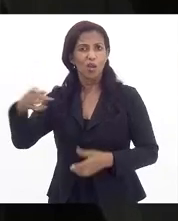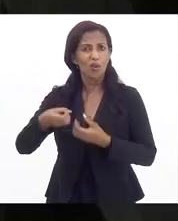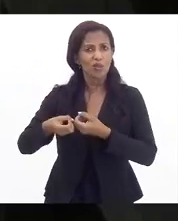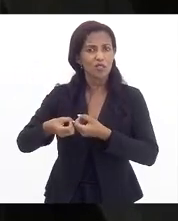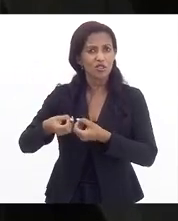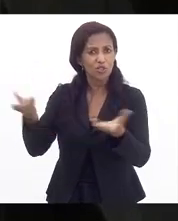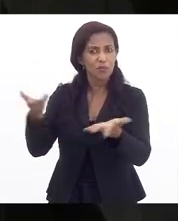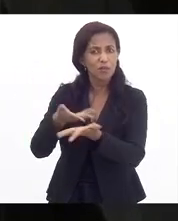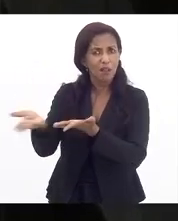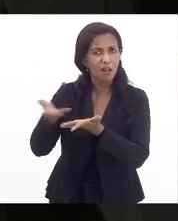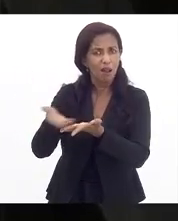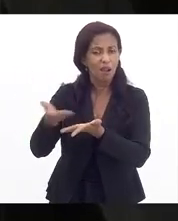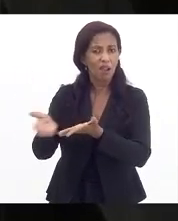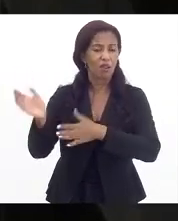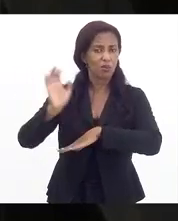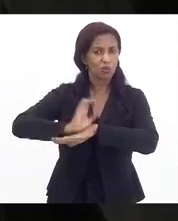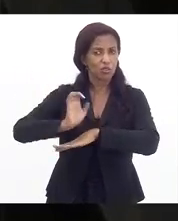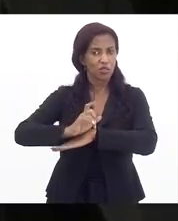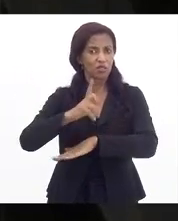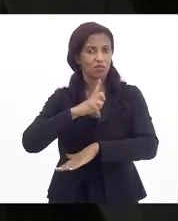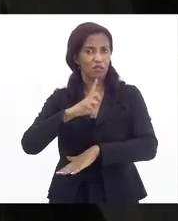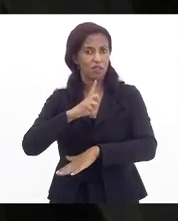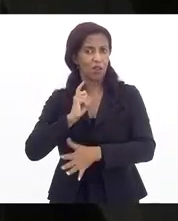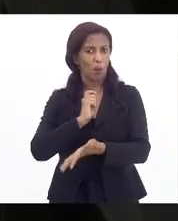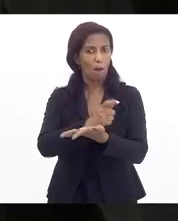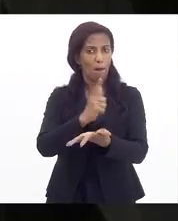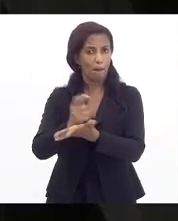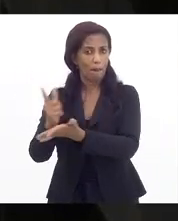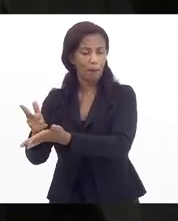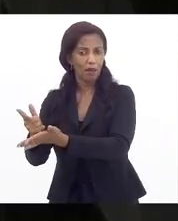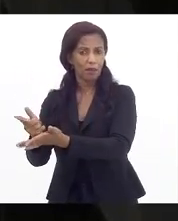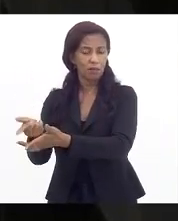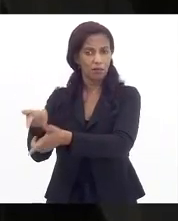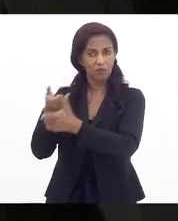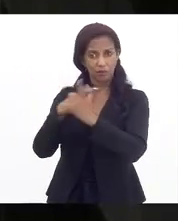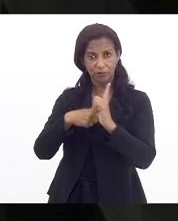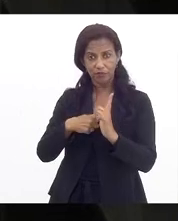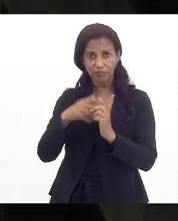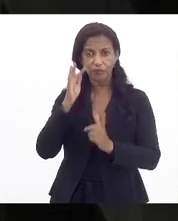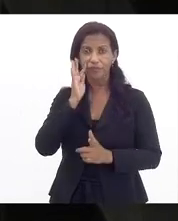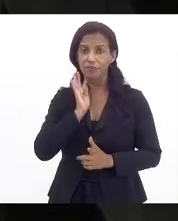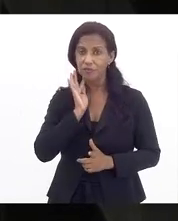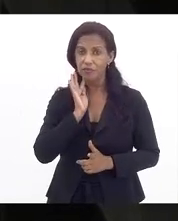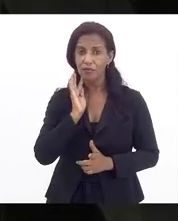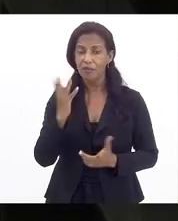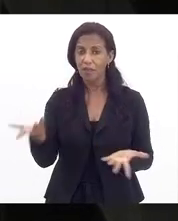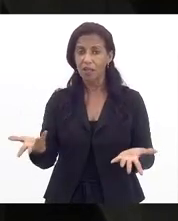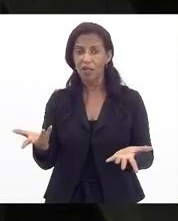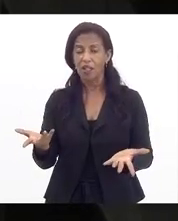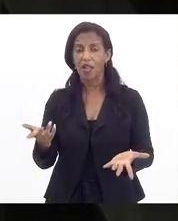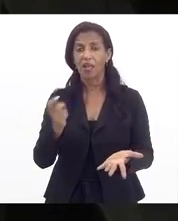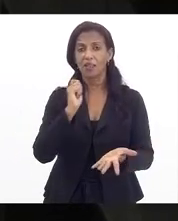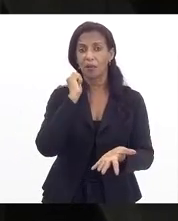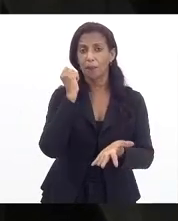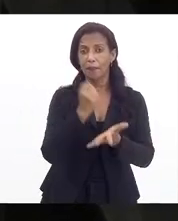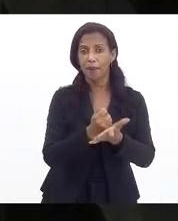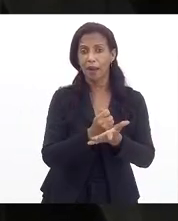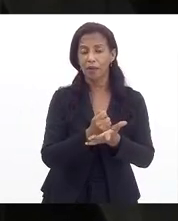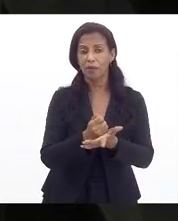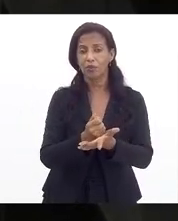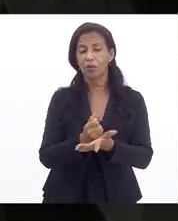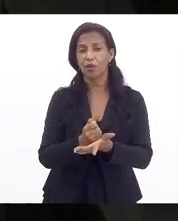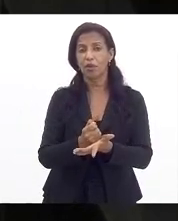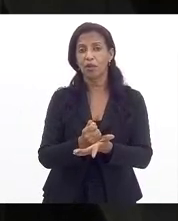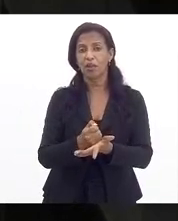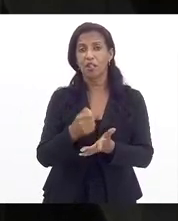despesas por exemplo o estado vai ter vão pagamento gradual da dívida o Flávio tem um pacto entre o estado EA União para que esse dinheiro